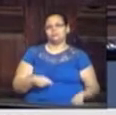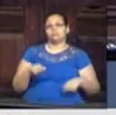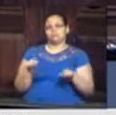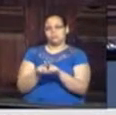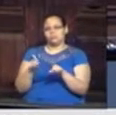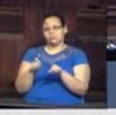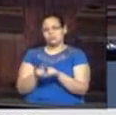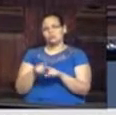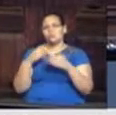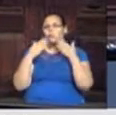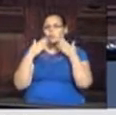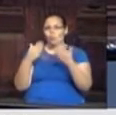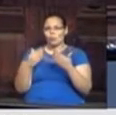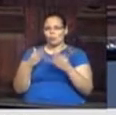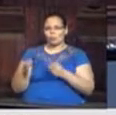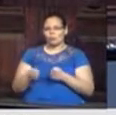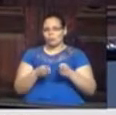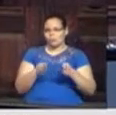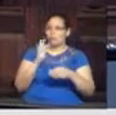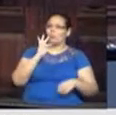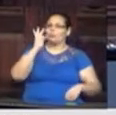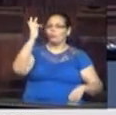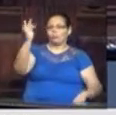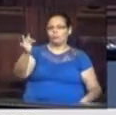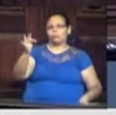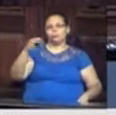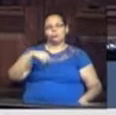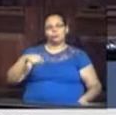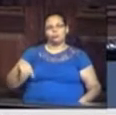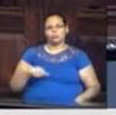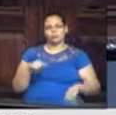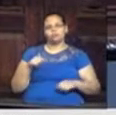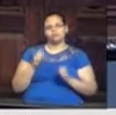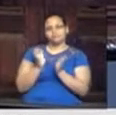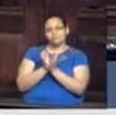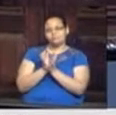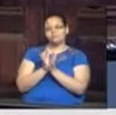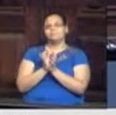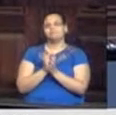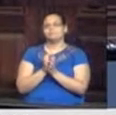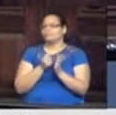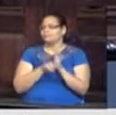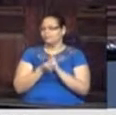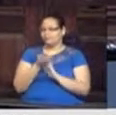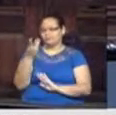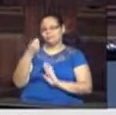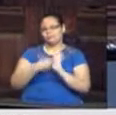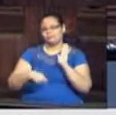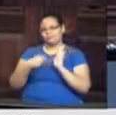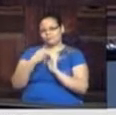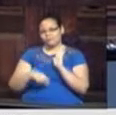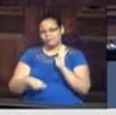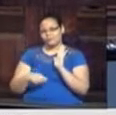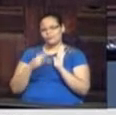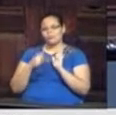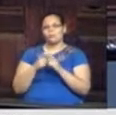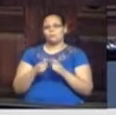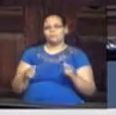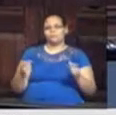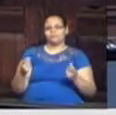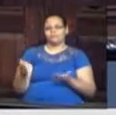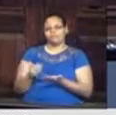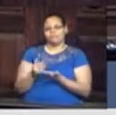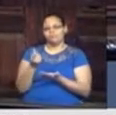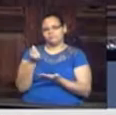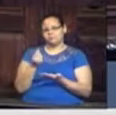também mostrar os caminhos para o futuro. A nossa bancada apresentou uma série de matérias que visam aumentar a arrecadação